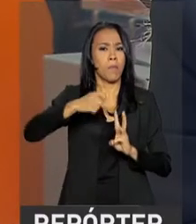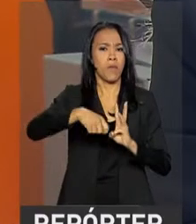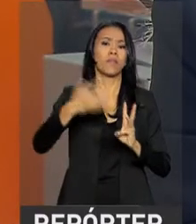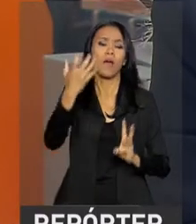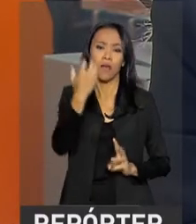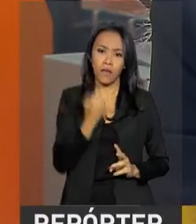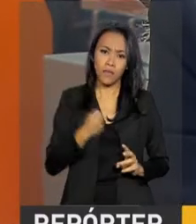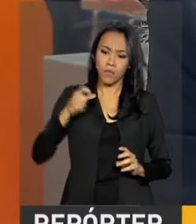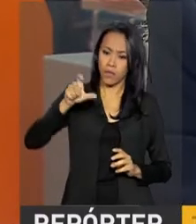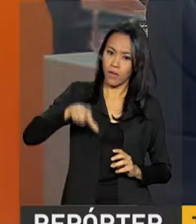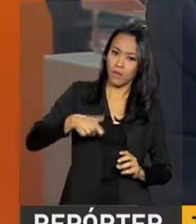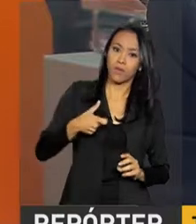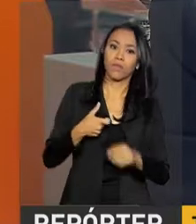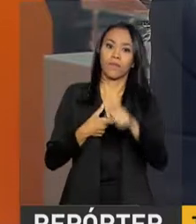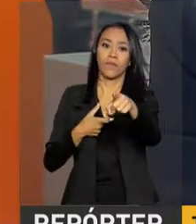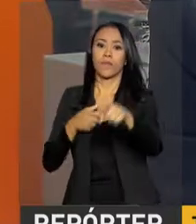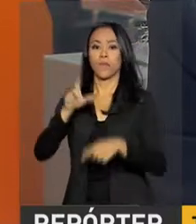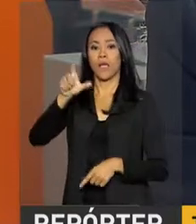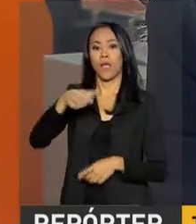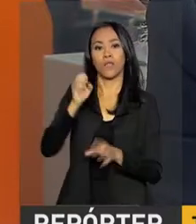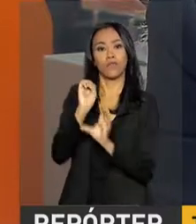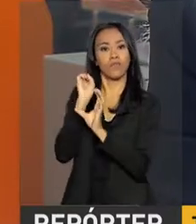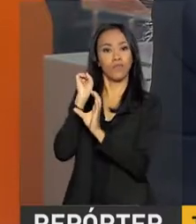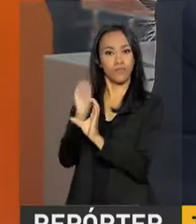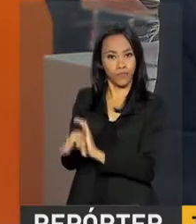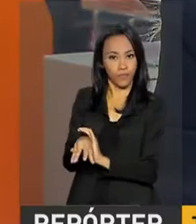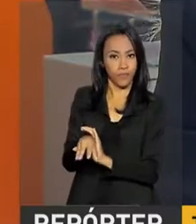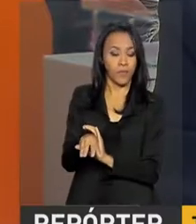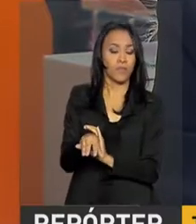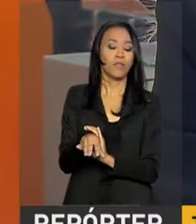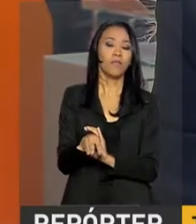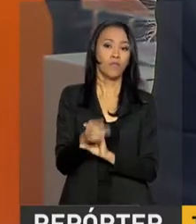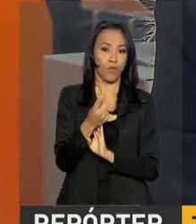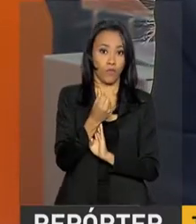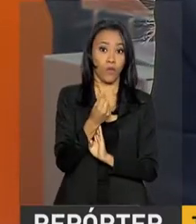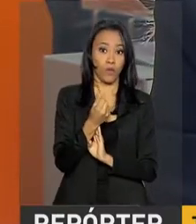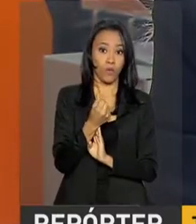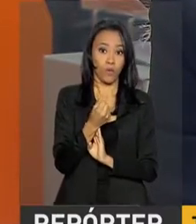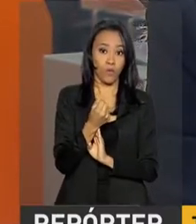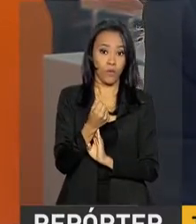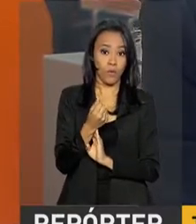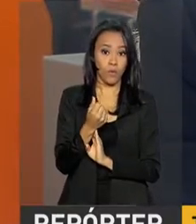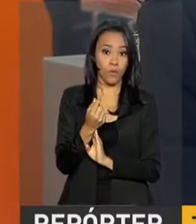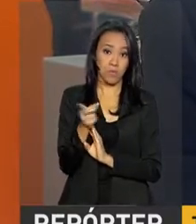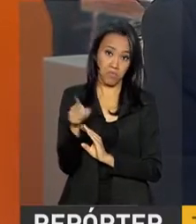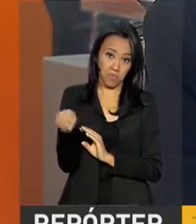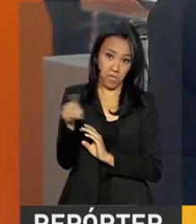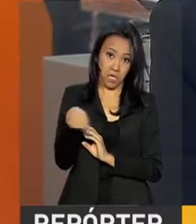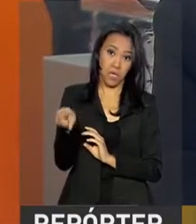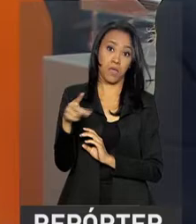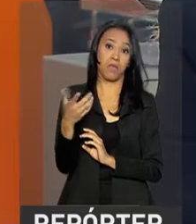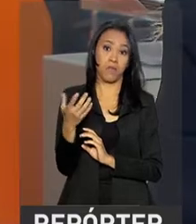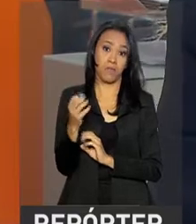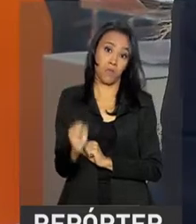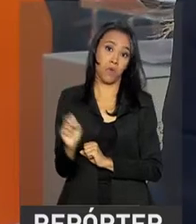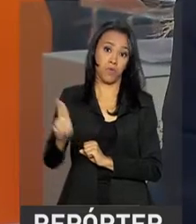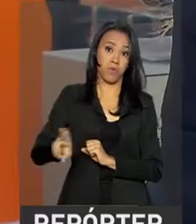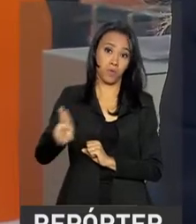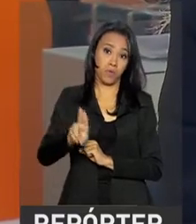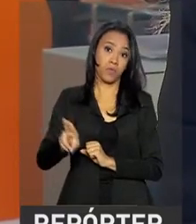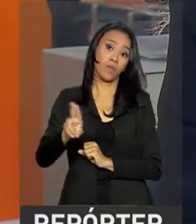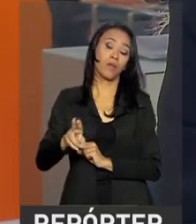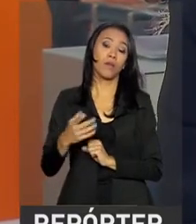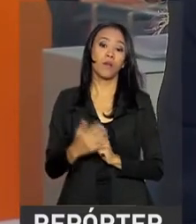coloca é no cartão o valor total que o funcionário fútil tem pode gastar